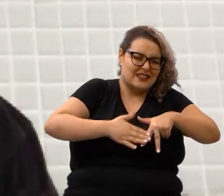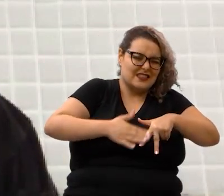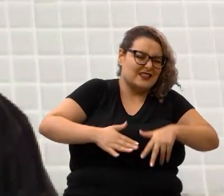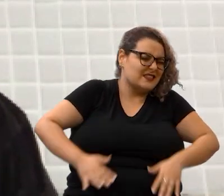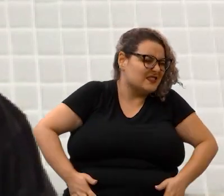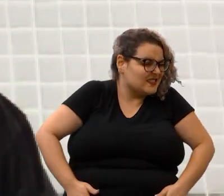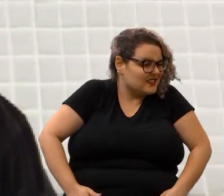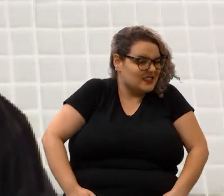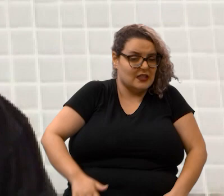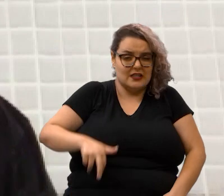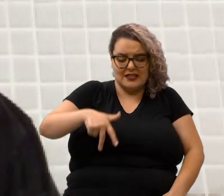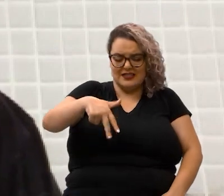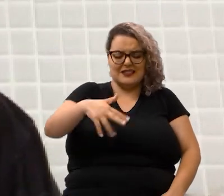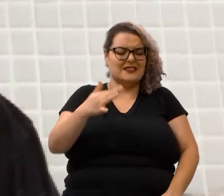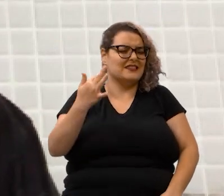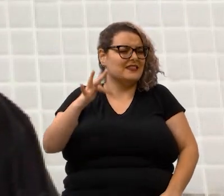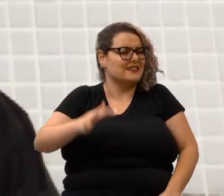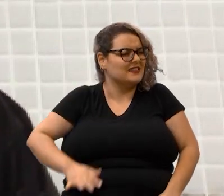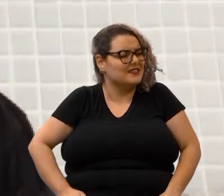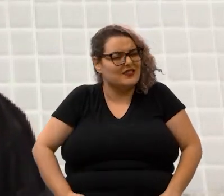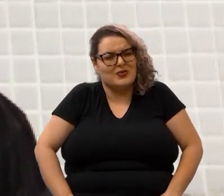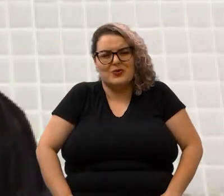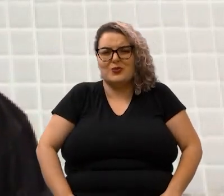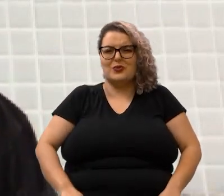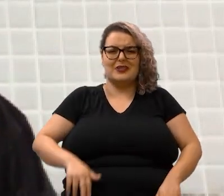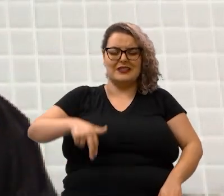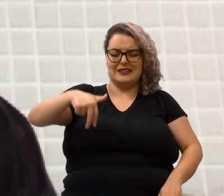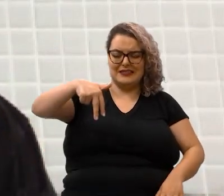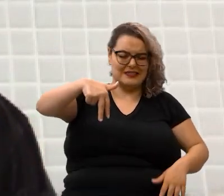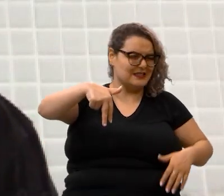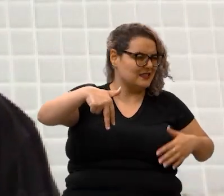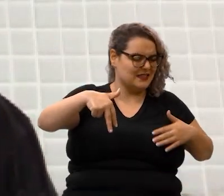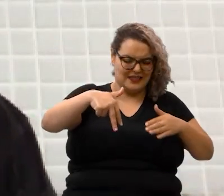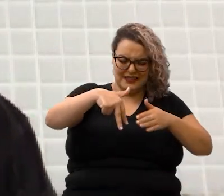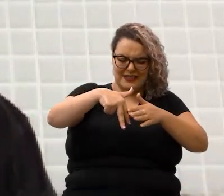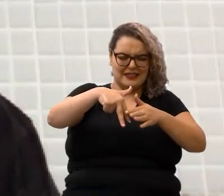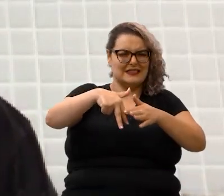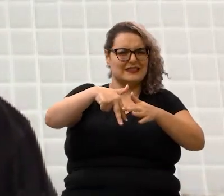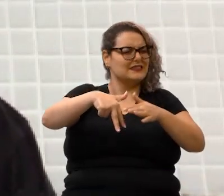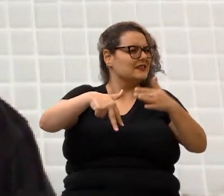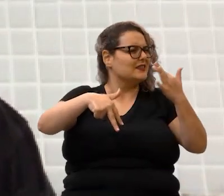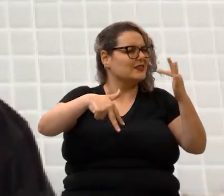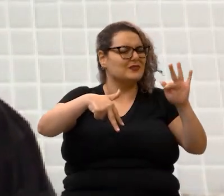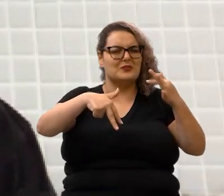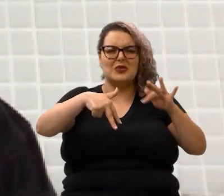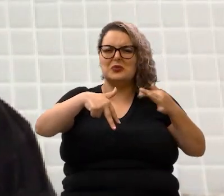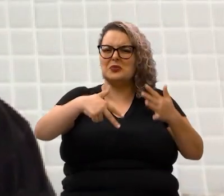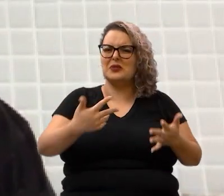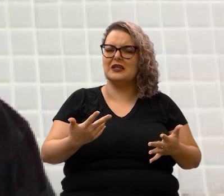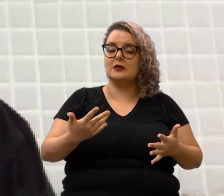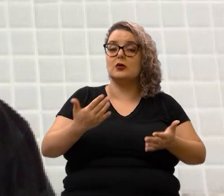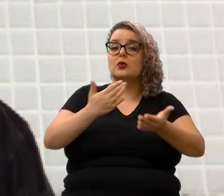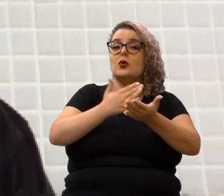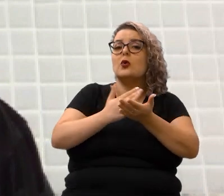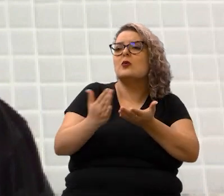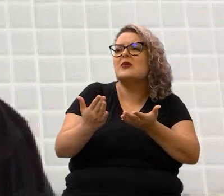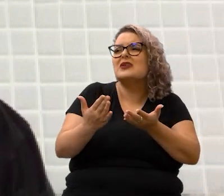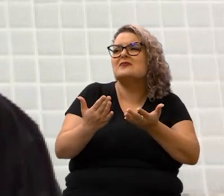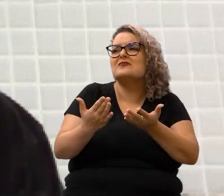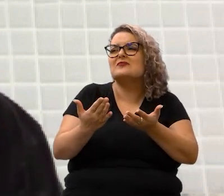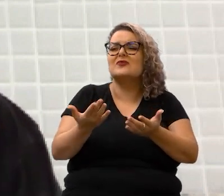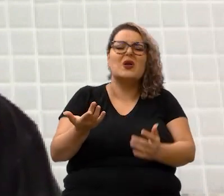para caminhar, né? Começa uma dorzinha, do nada, ela fala, ué, tive uma dorzinha aqui. Normalmente o início